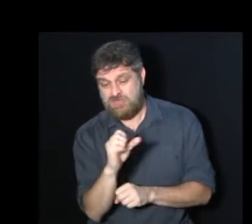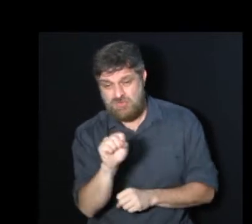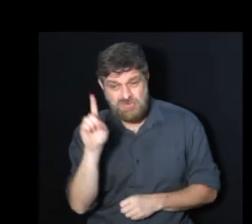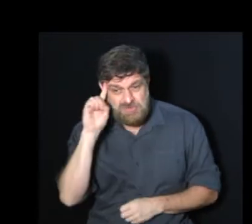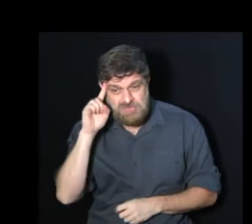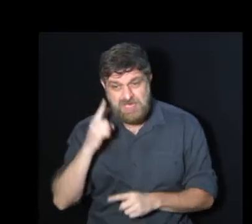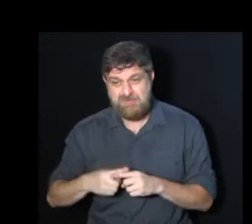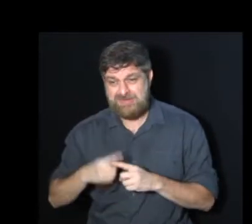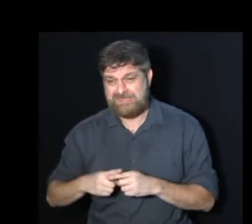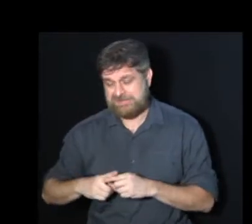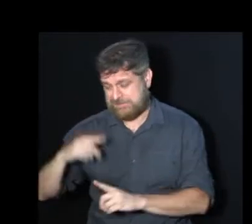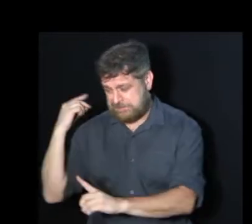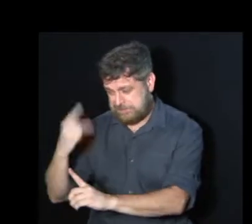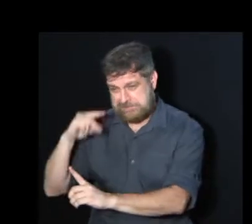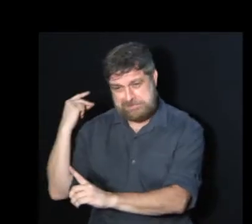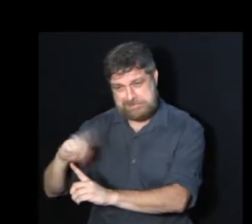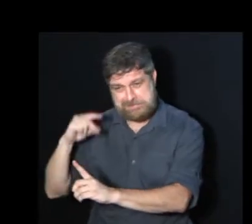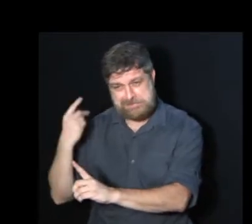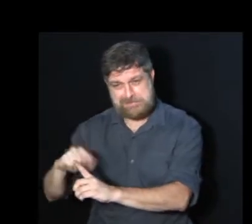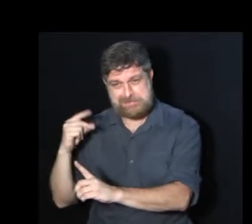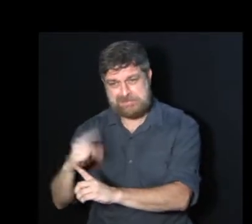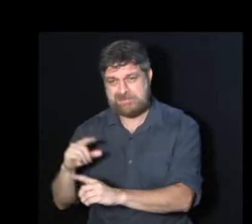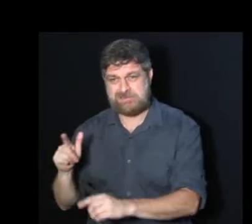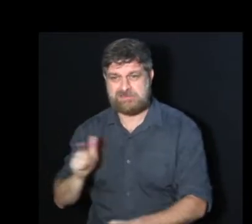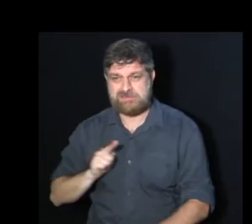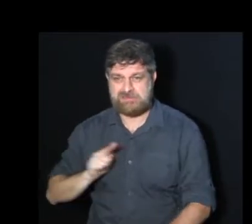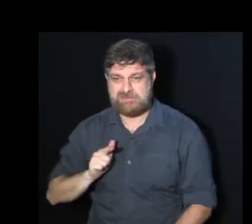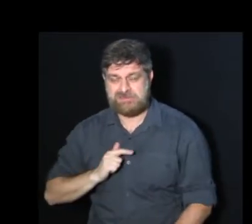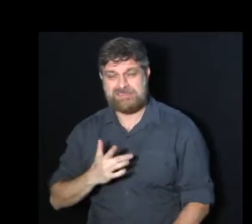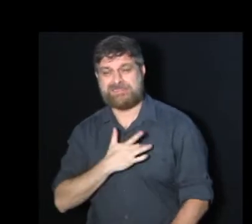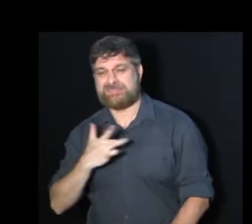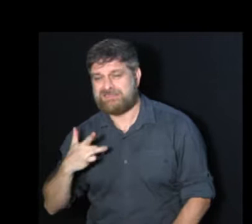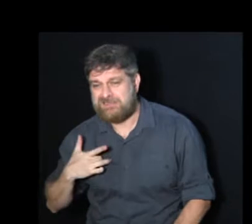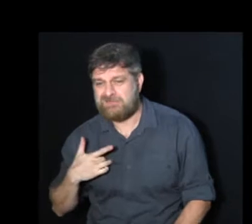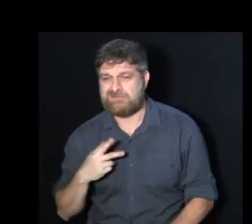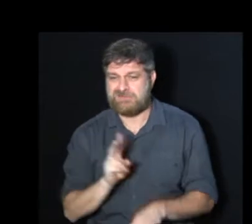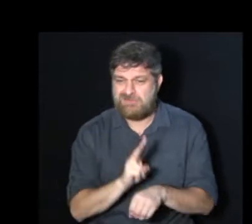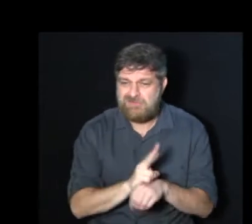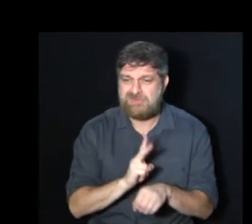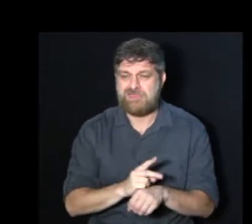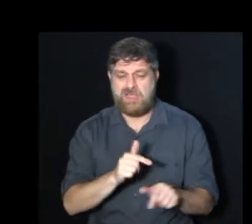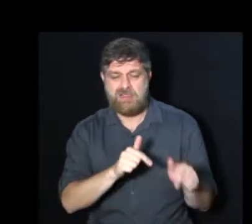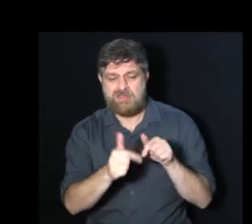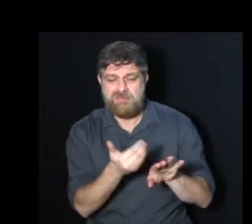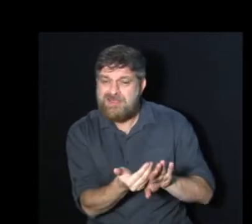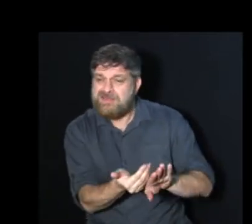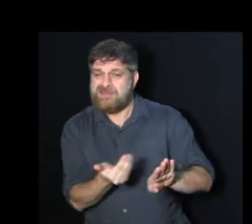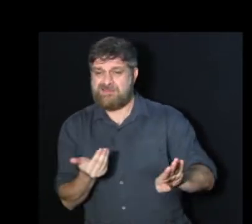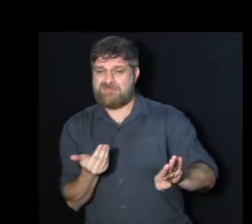que sofre, enfim, seja para tratamento de saúde, seja um afastamento